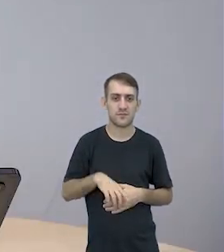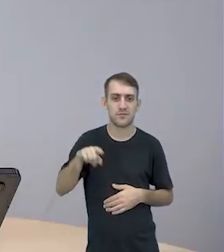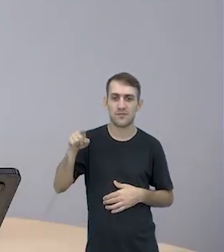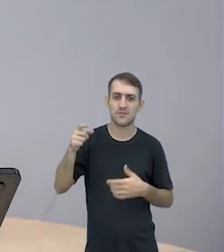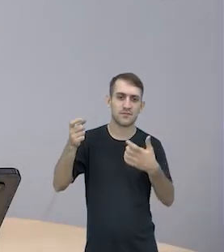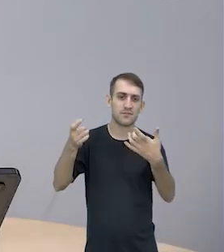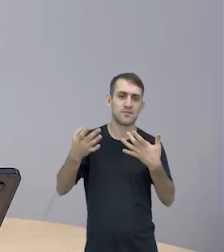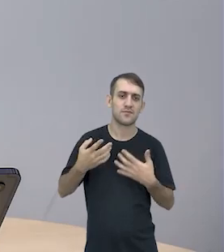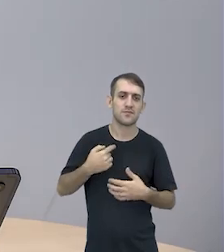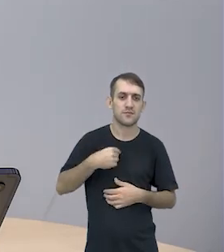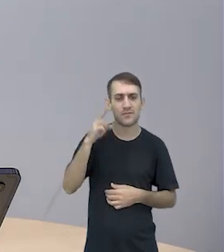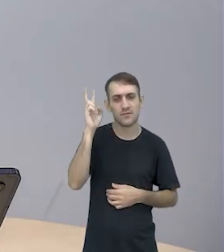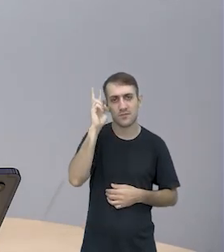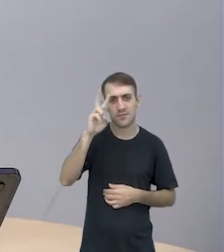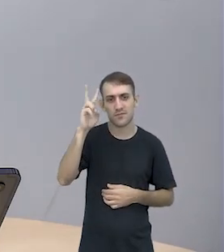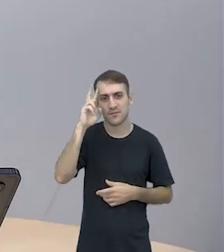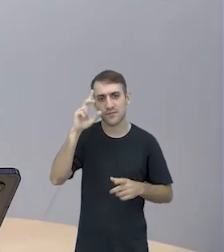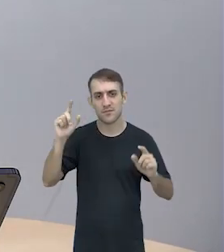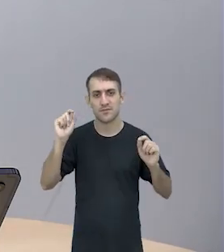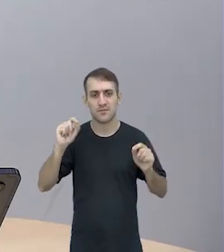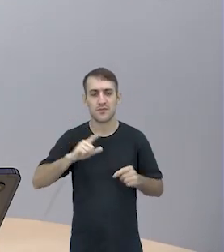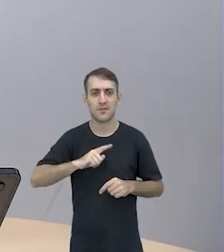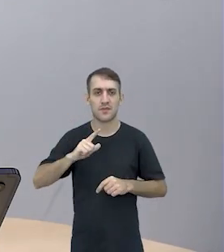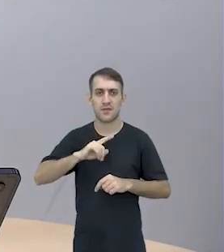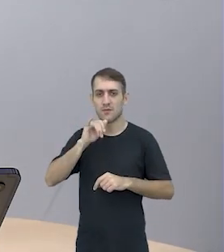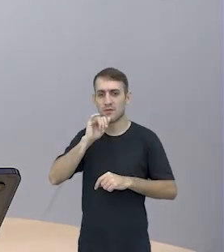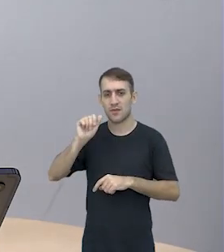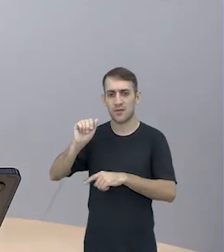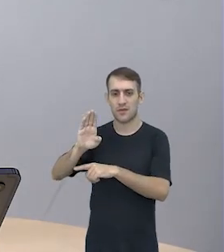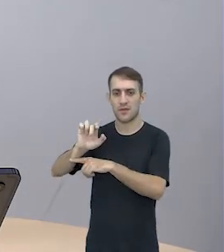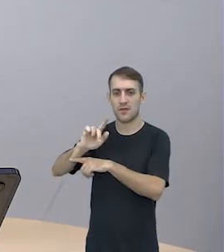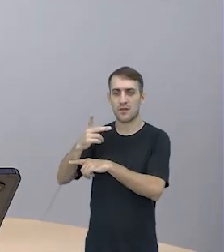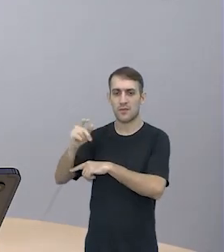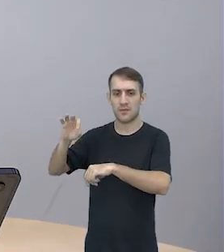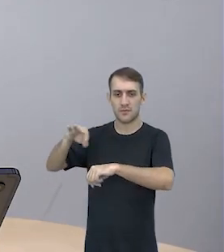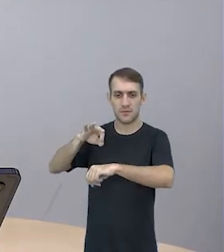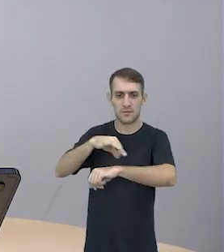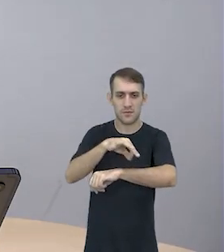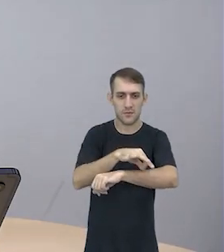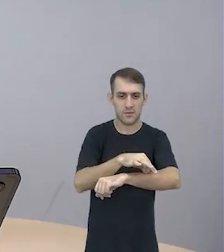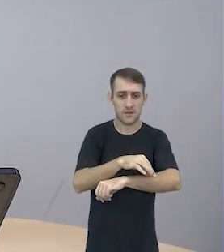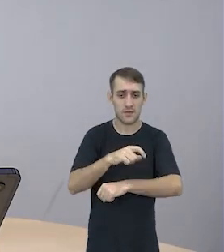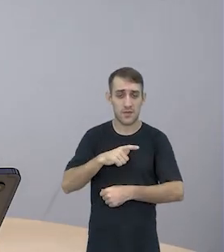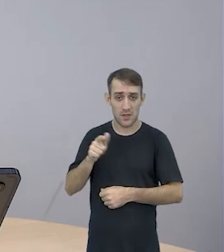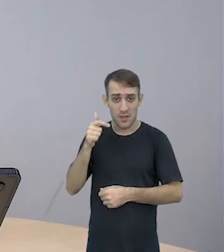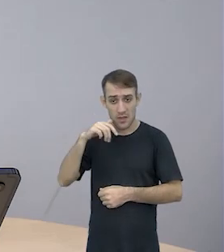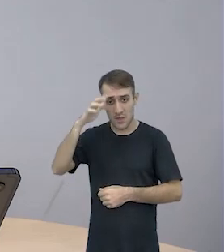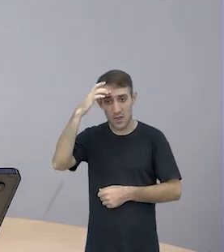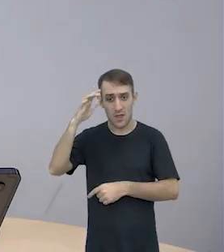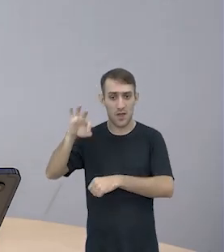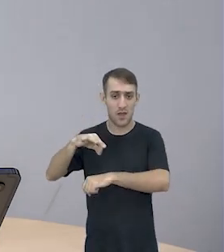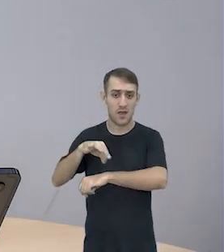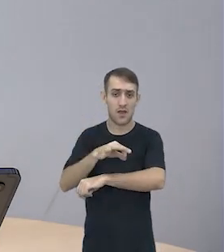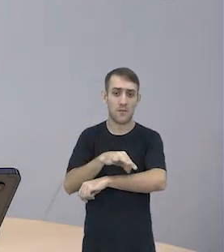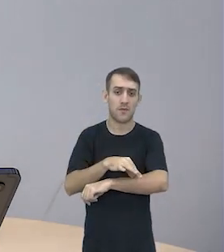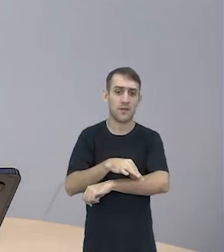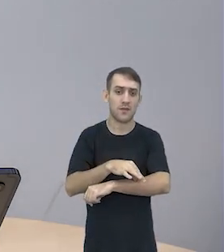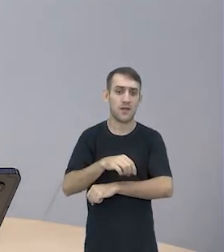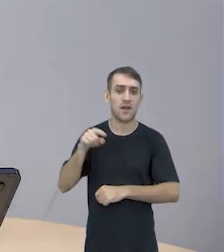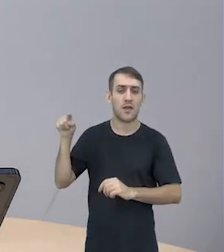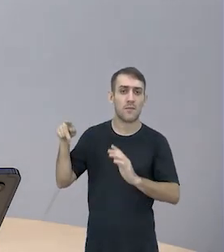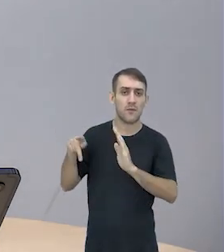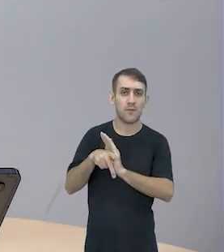estou me lembrando que, por exemplo, tem em abelhas, para você ter uma rainha, para a abelha se tornar